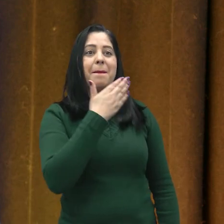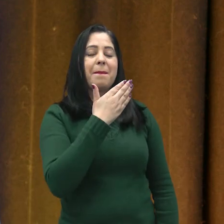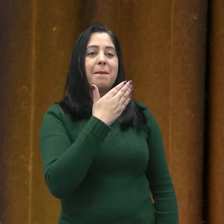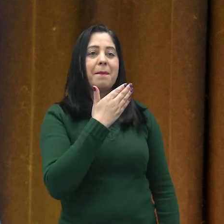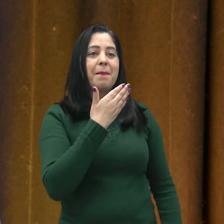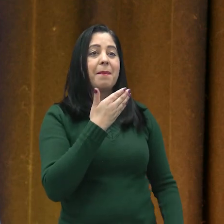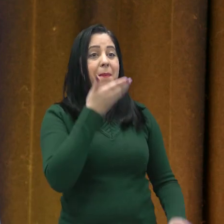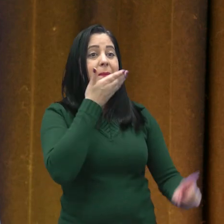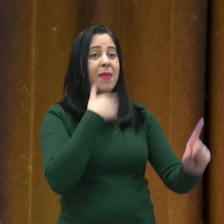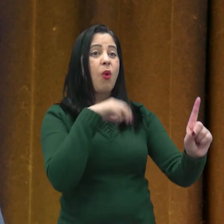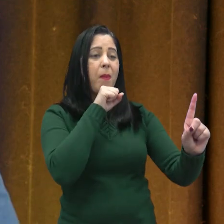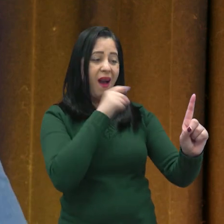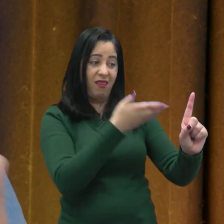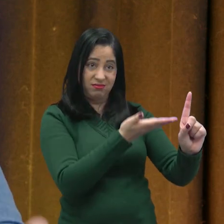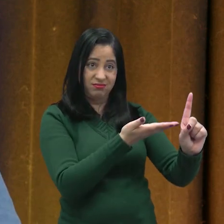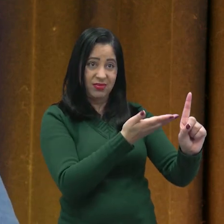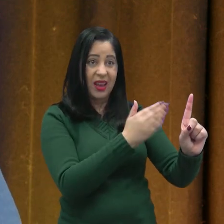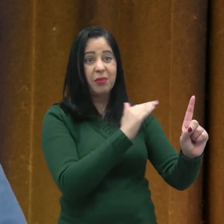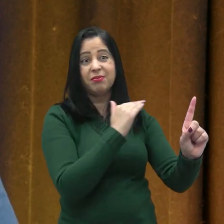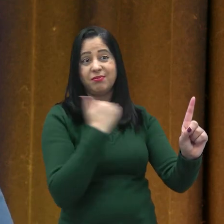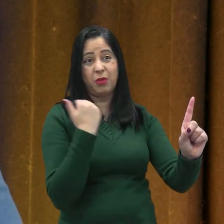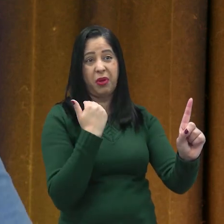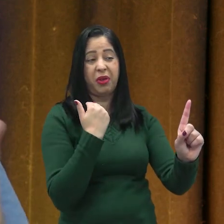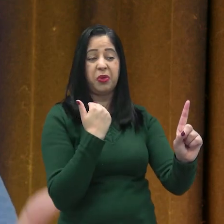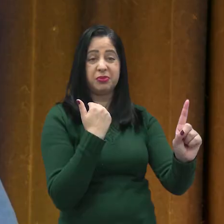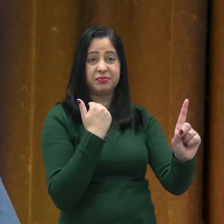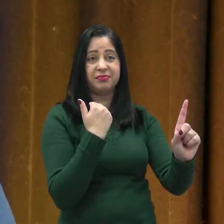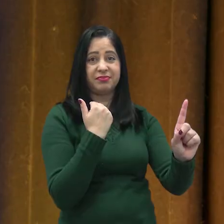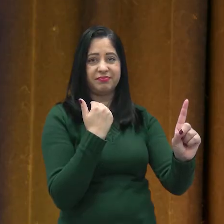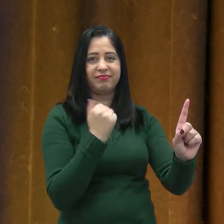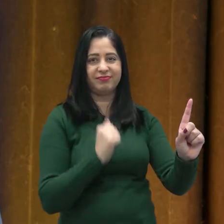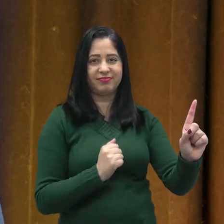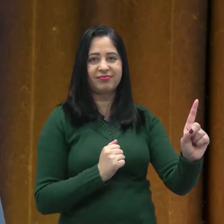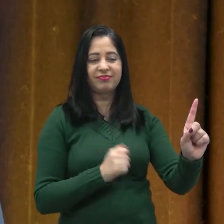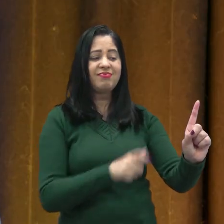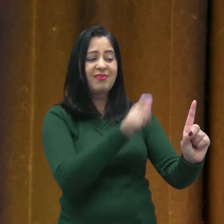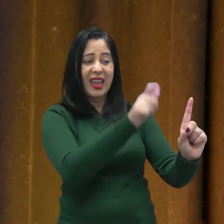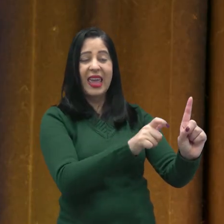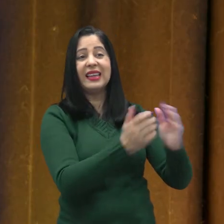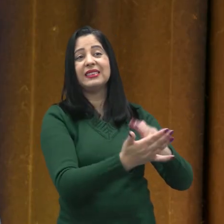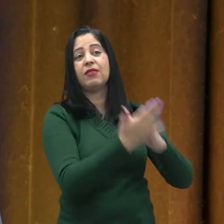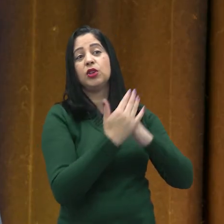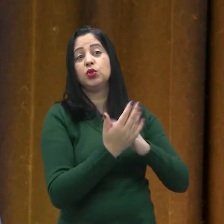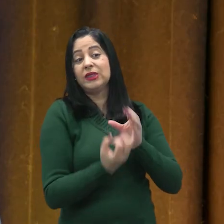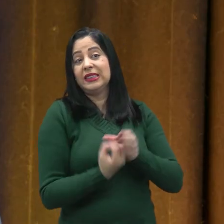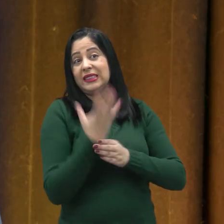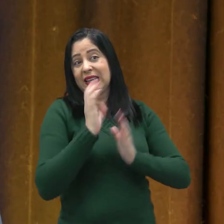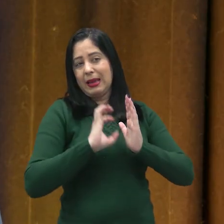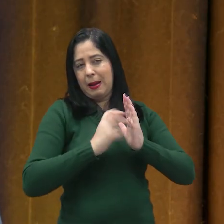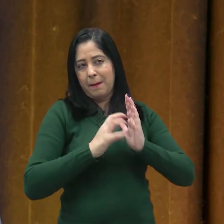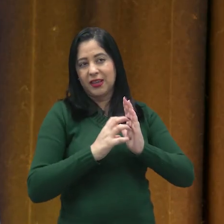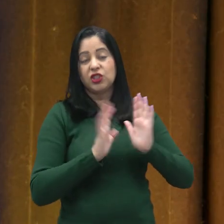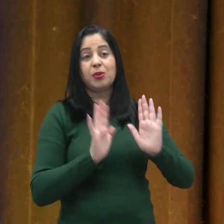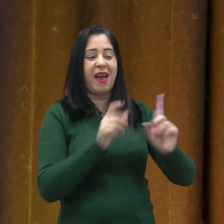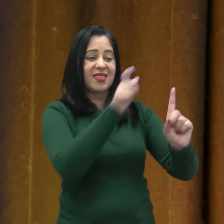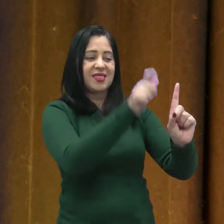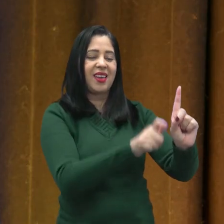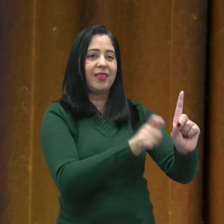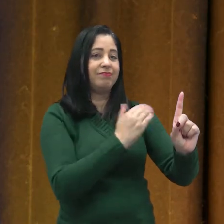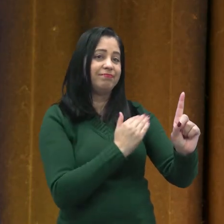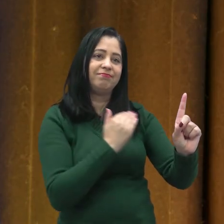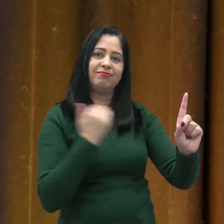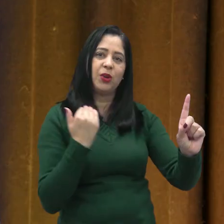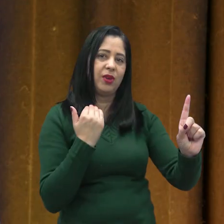estava indo uma reunião até partidária, que ele estava ajudando a gente a construir um partido. E a partir